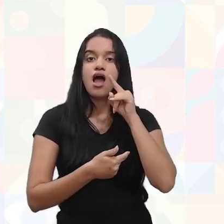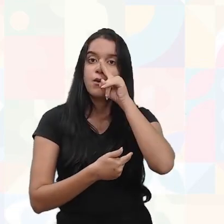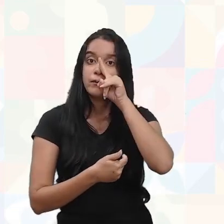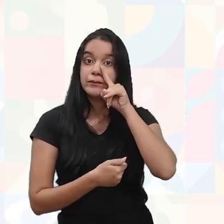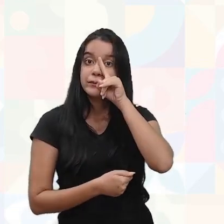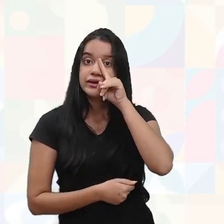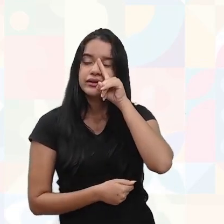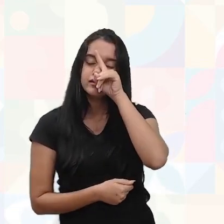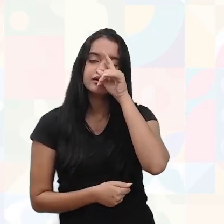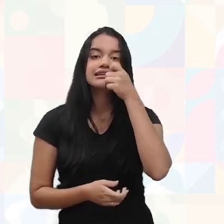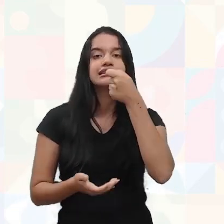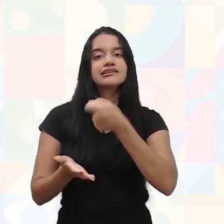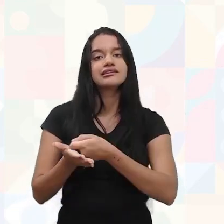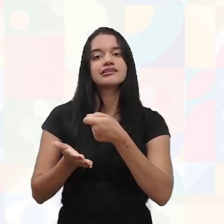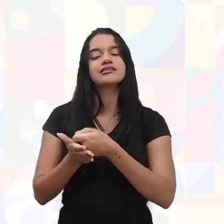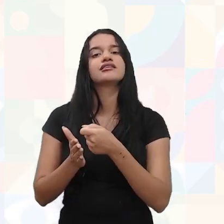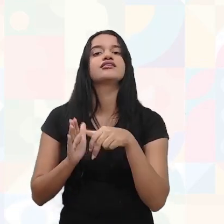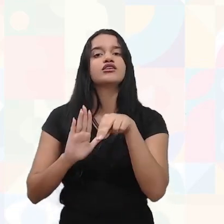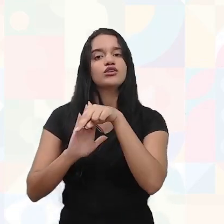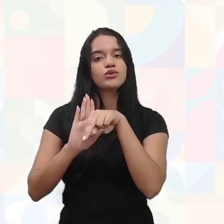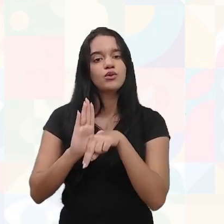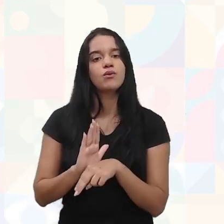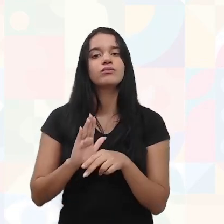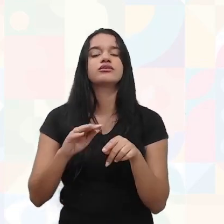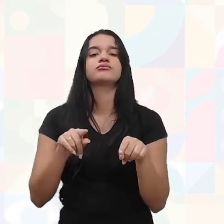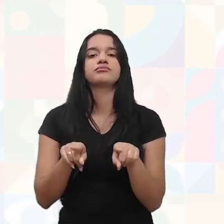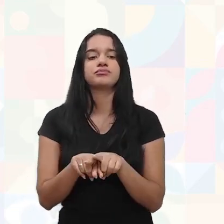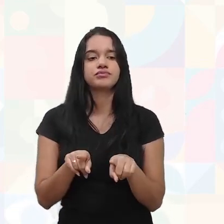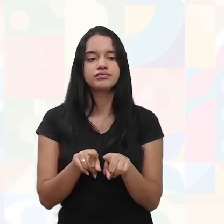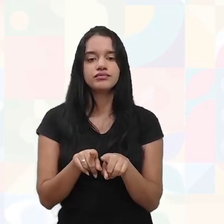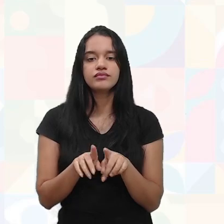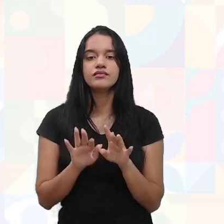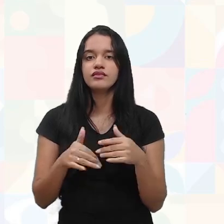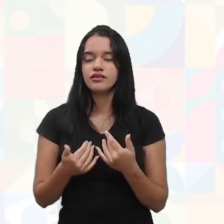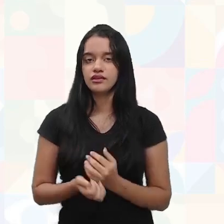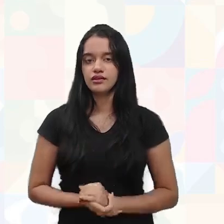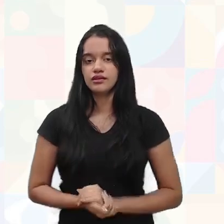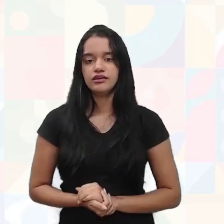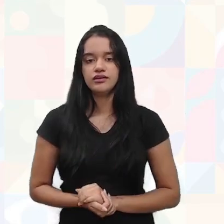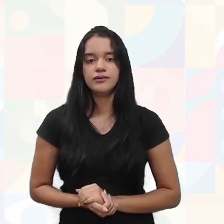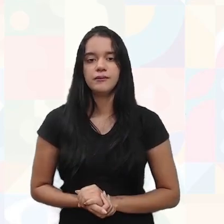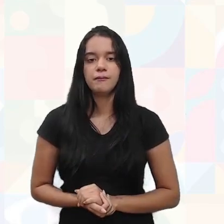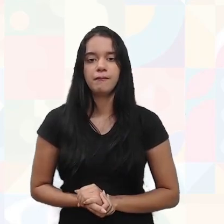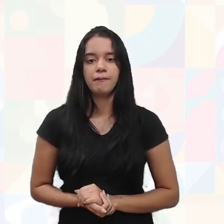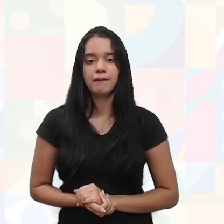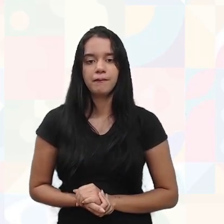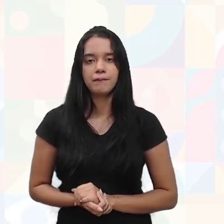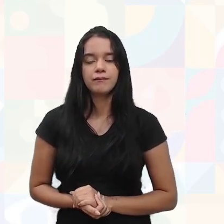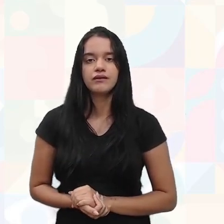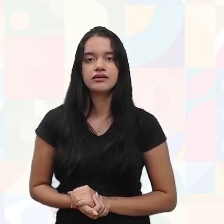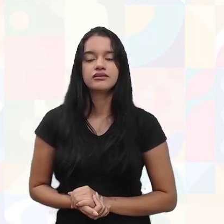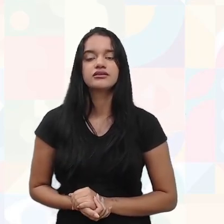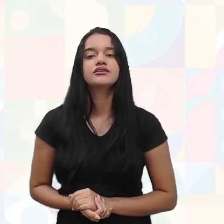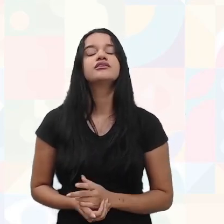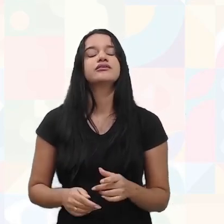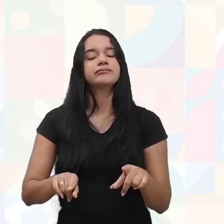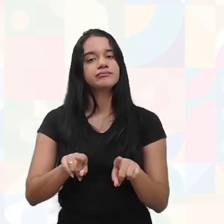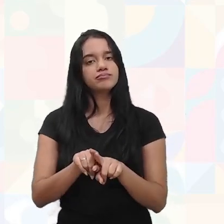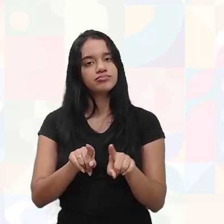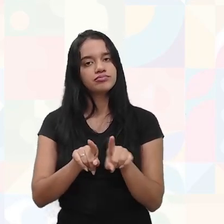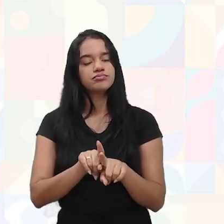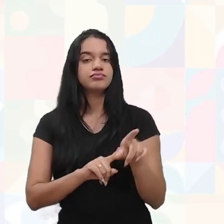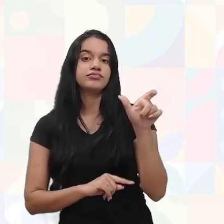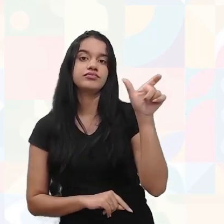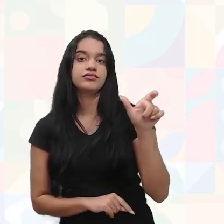exigências estabelecidas em normas regulamentadoras e nos dispositivos legais. Cabe também ao